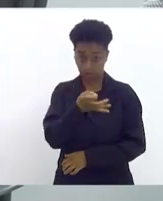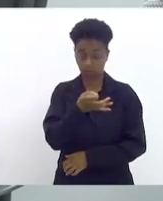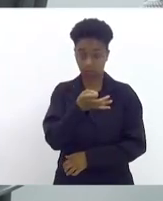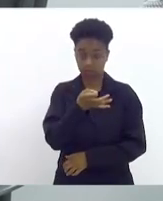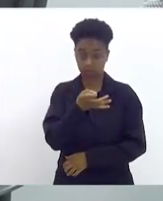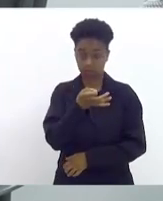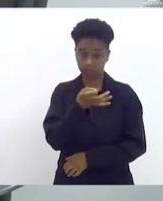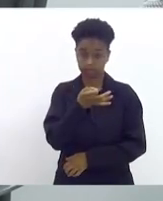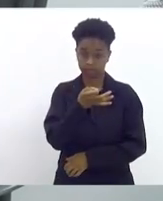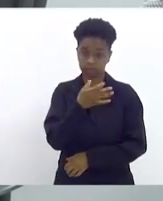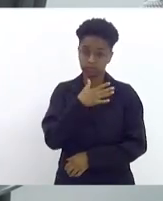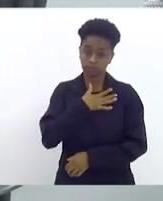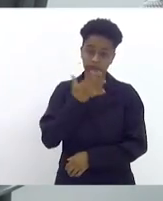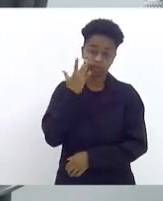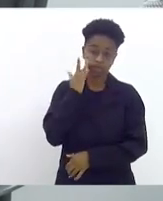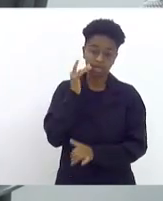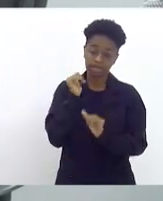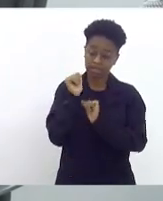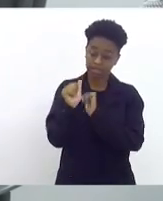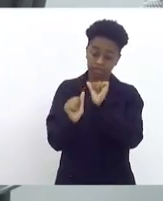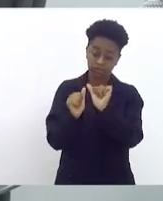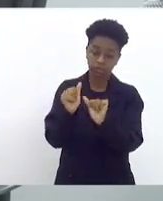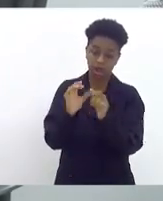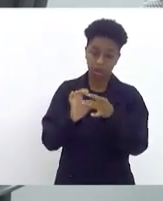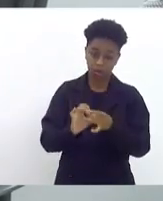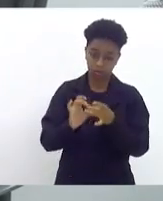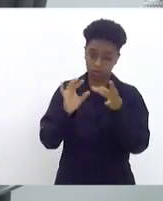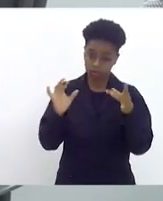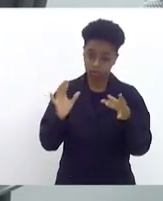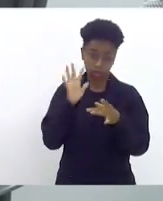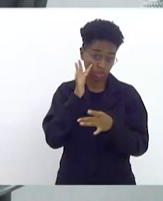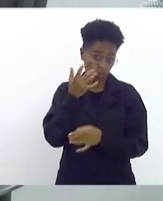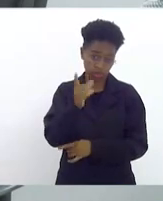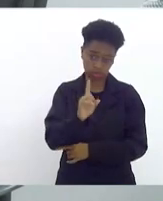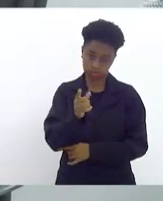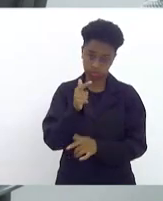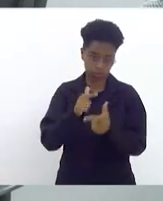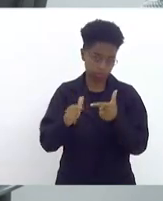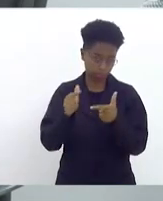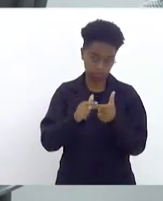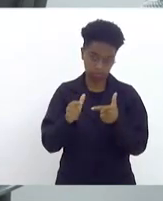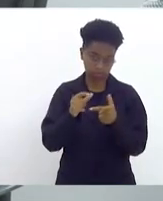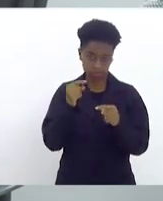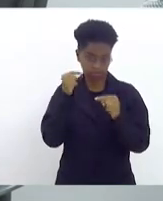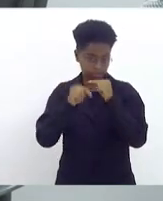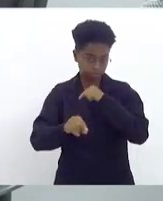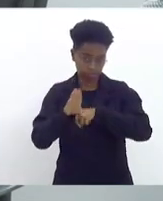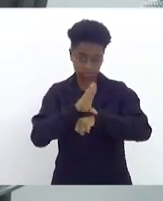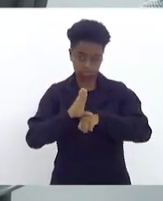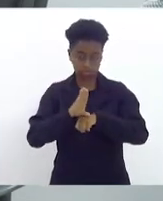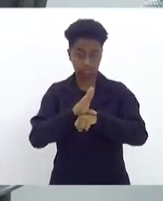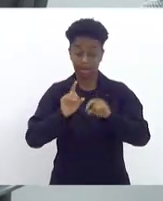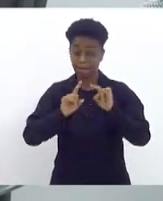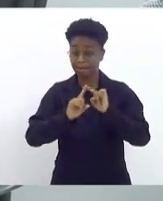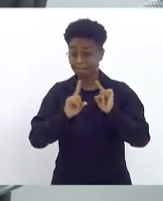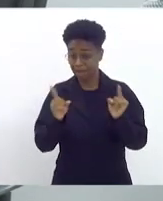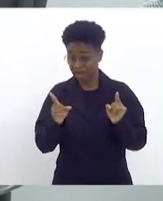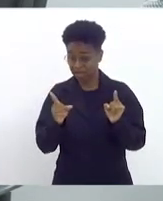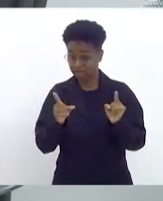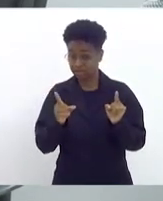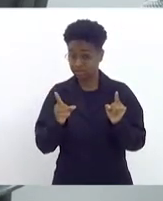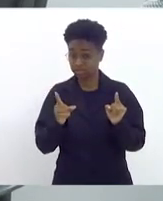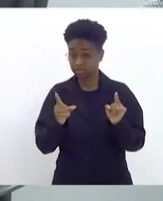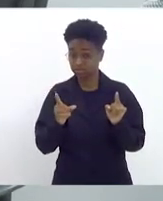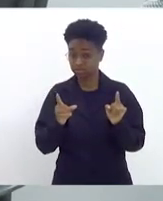que a mera transformação e autorizativo não resolve o problemas de inconstitucionalidade Mas por outro lado